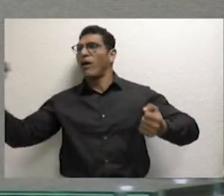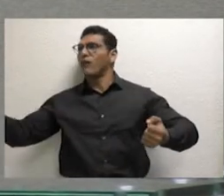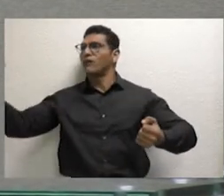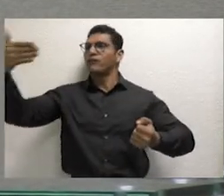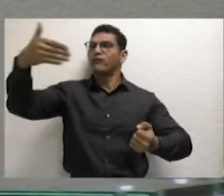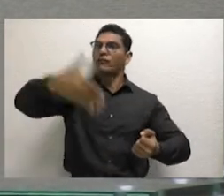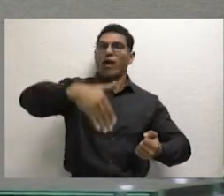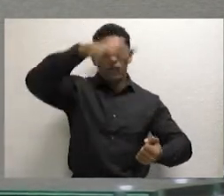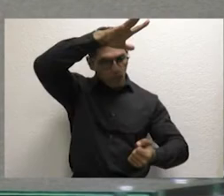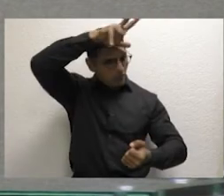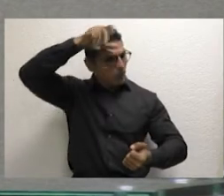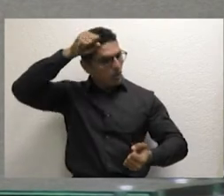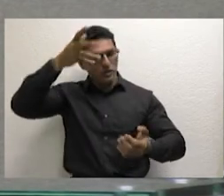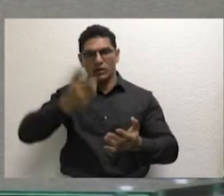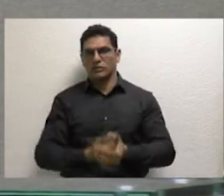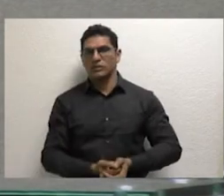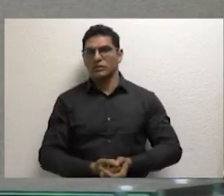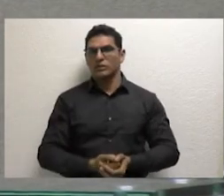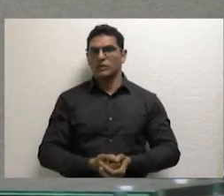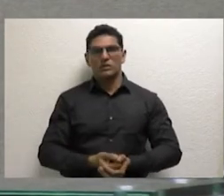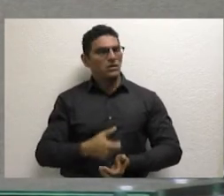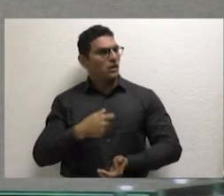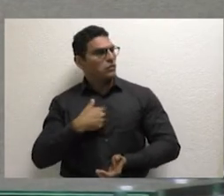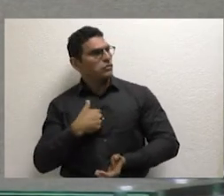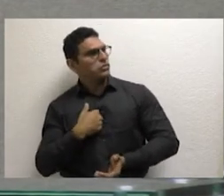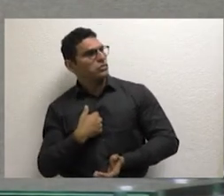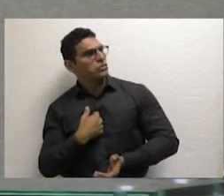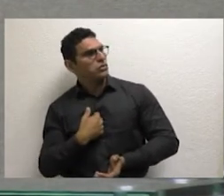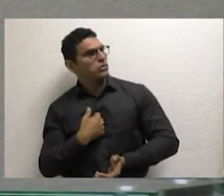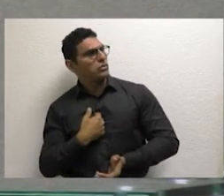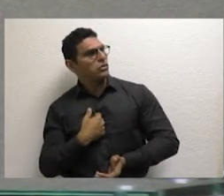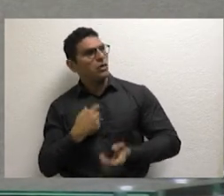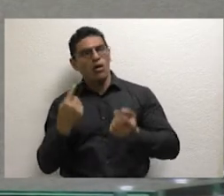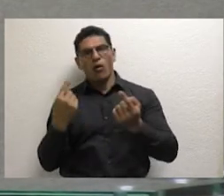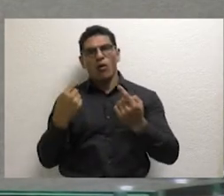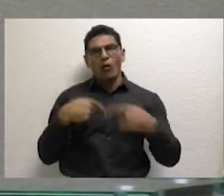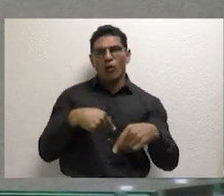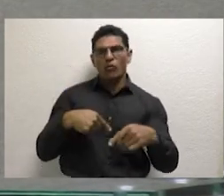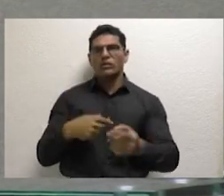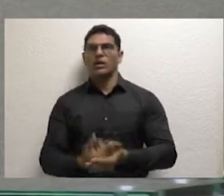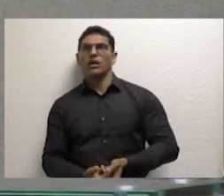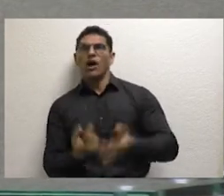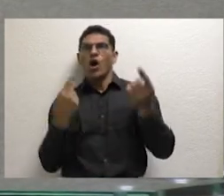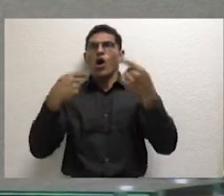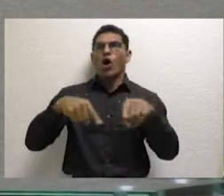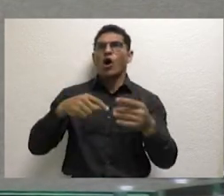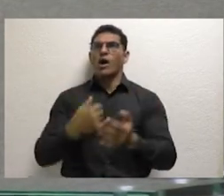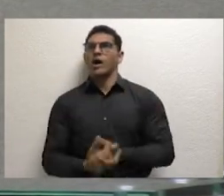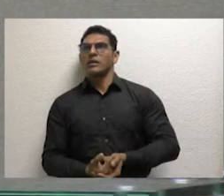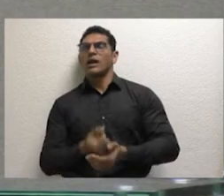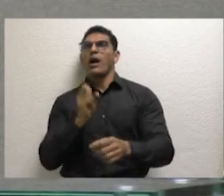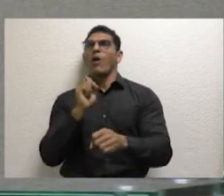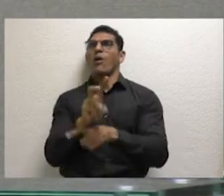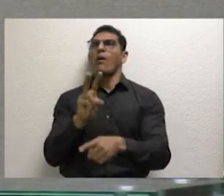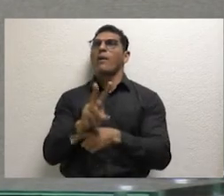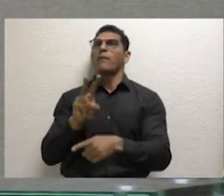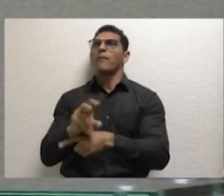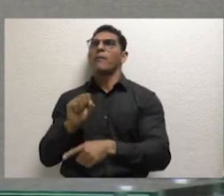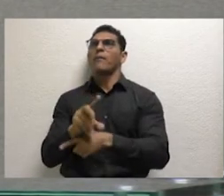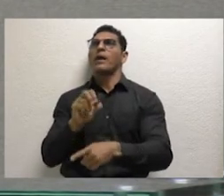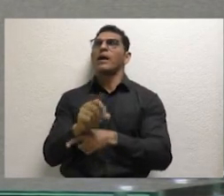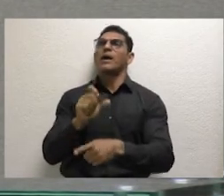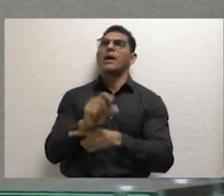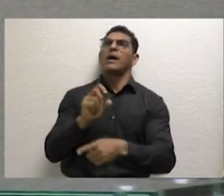não sou contra a questão dos empréstimos eu defendo que o governo possa fazer um empréstimo na